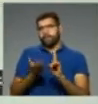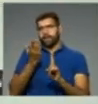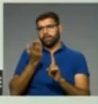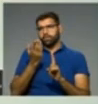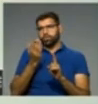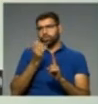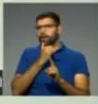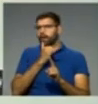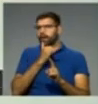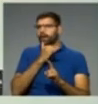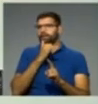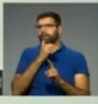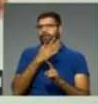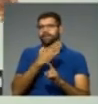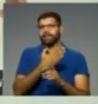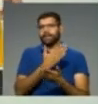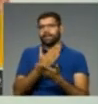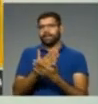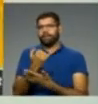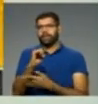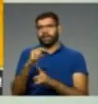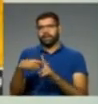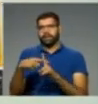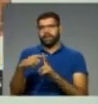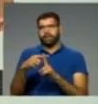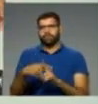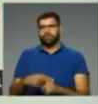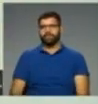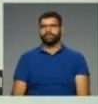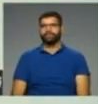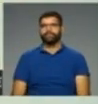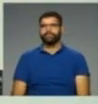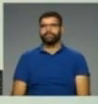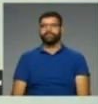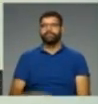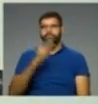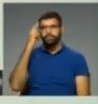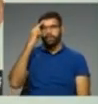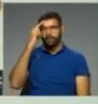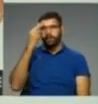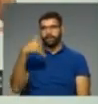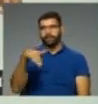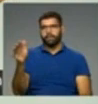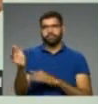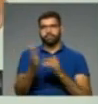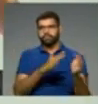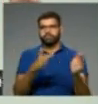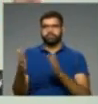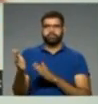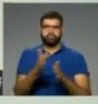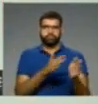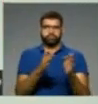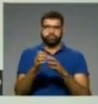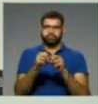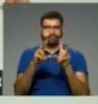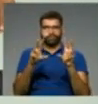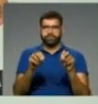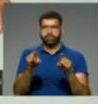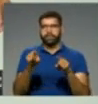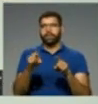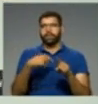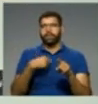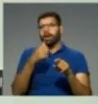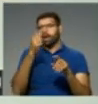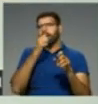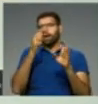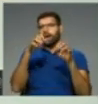sul do Algarve, a variar entre os 17 e os 20 graus do Barlavento. Na Madeira, aqui vamos ter nebulosidade a alternar com boas abertas, aguaceiros fracos e